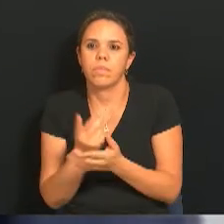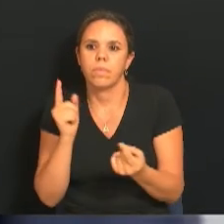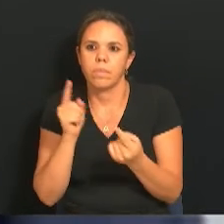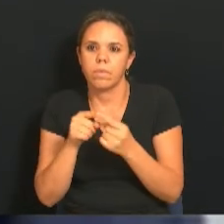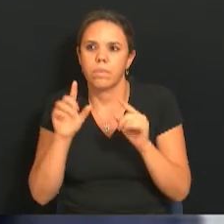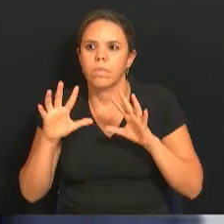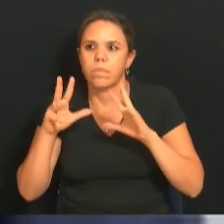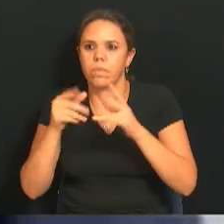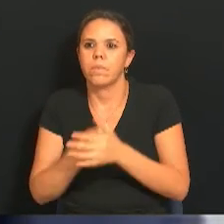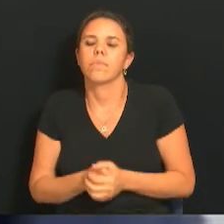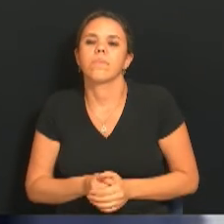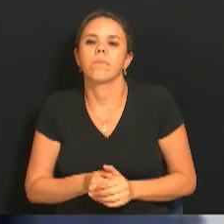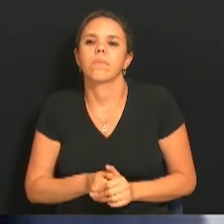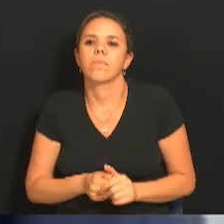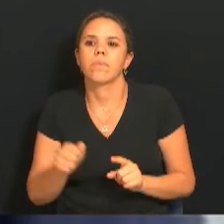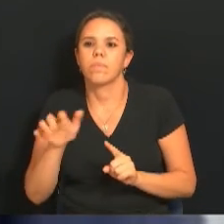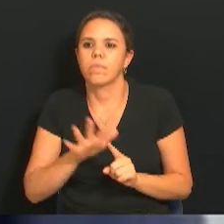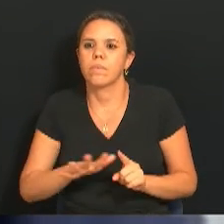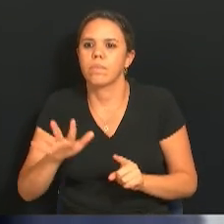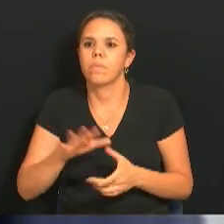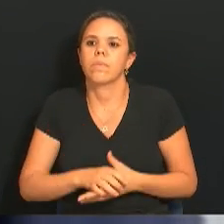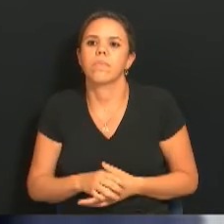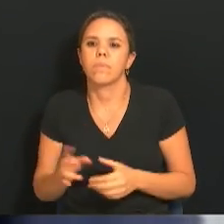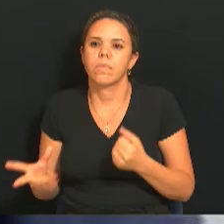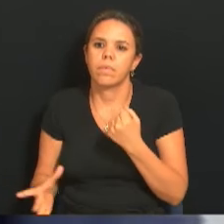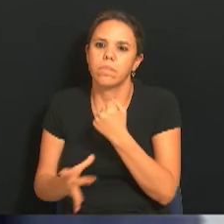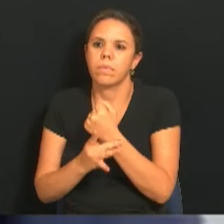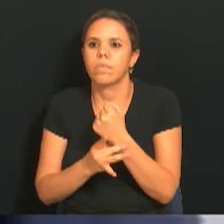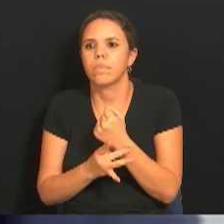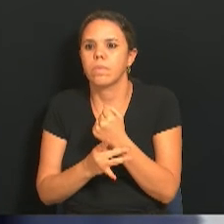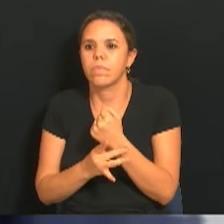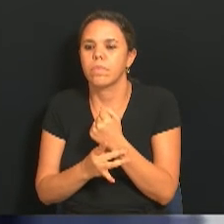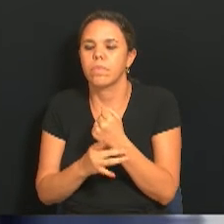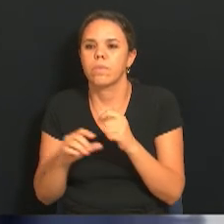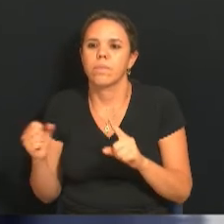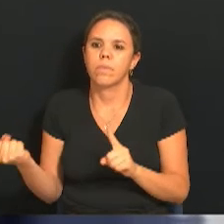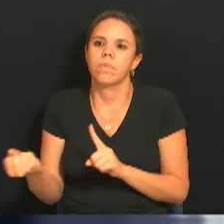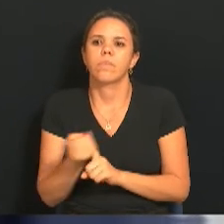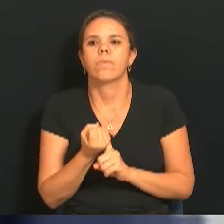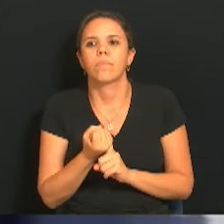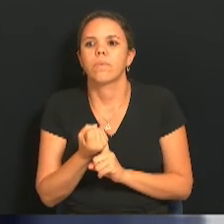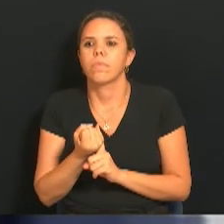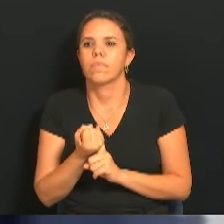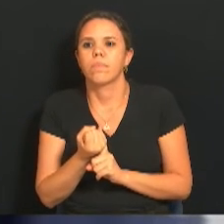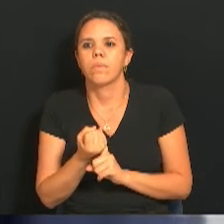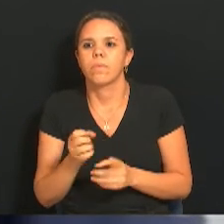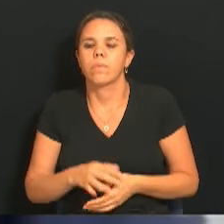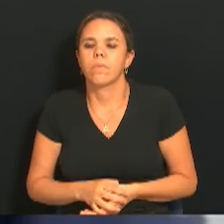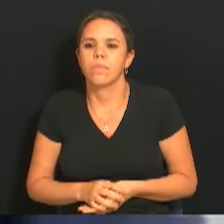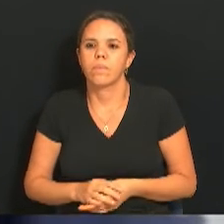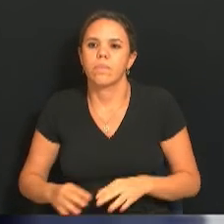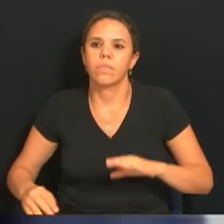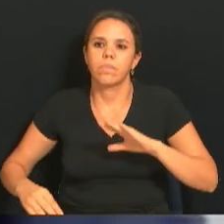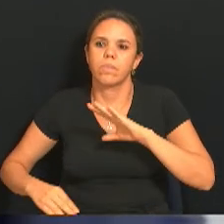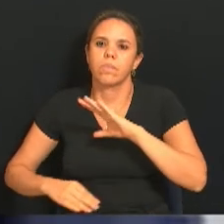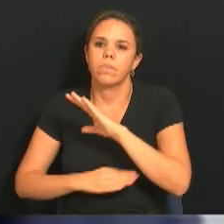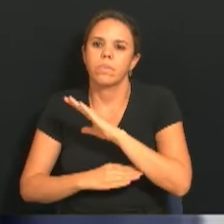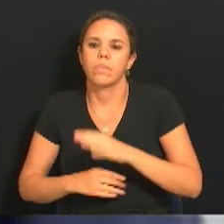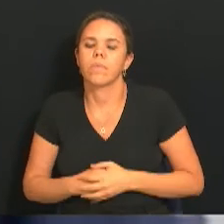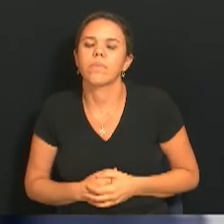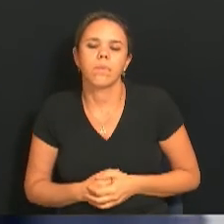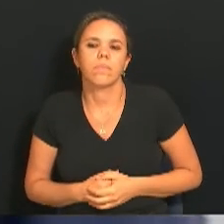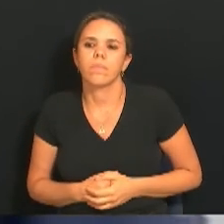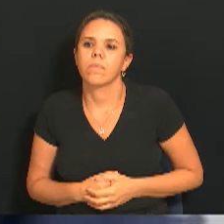todos, sociedade civil, segurança pública, assistente social, a Câmara de Vereadores,